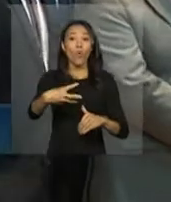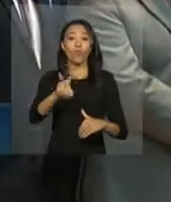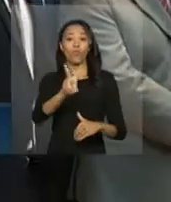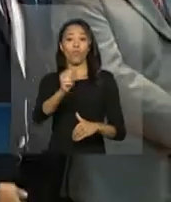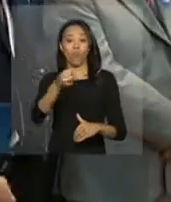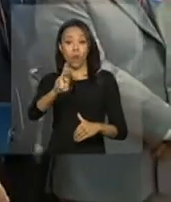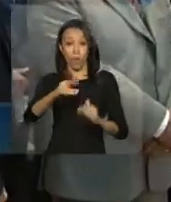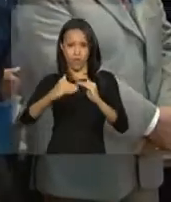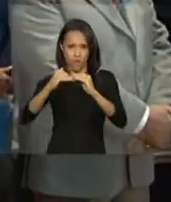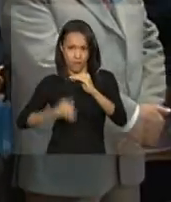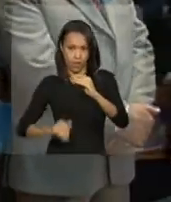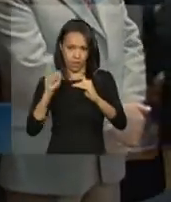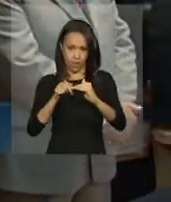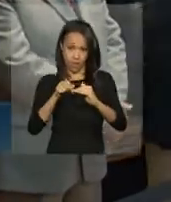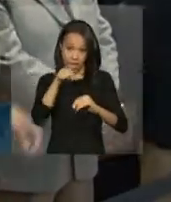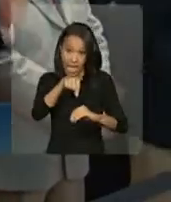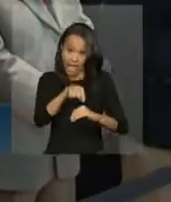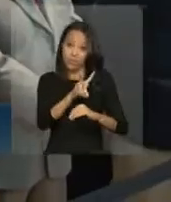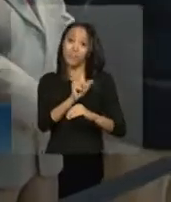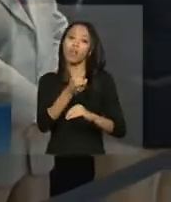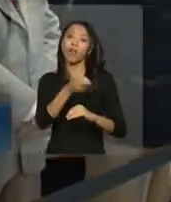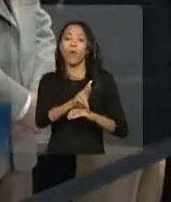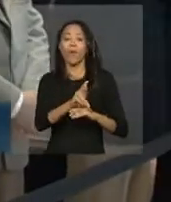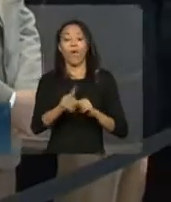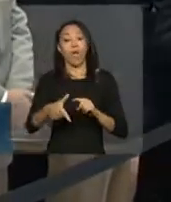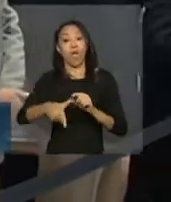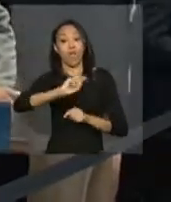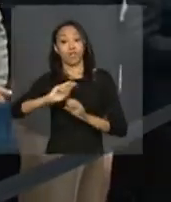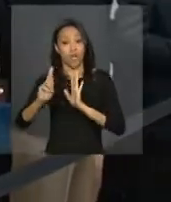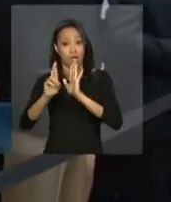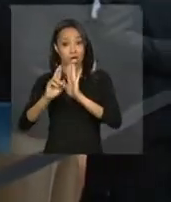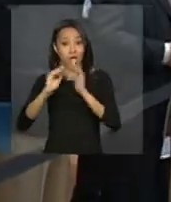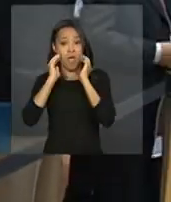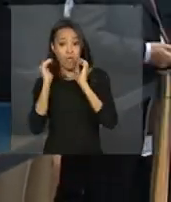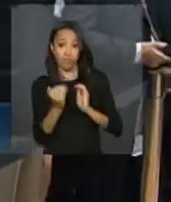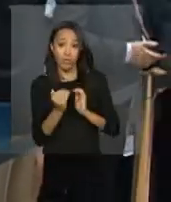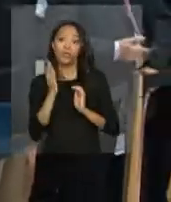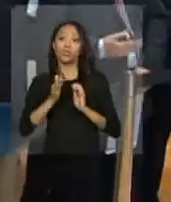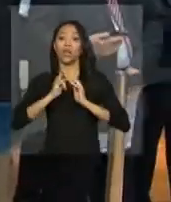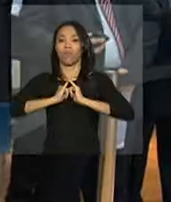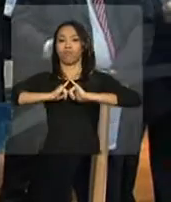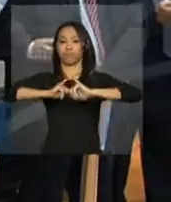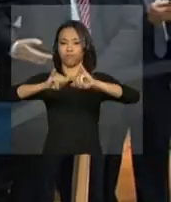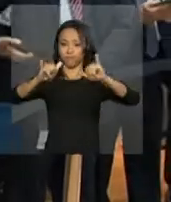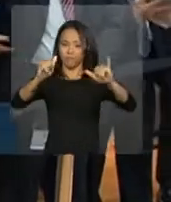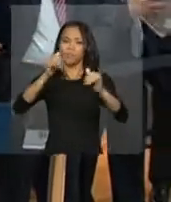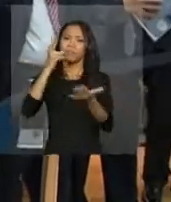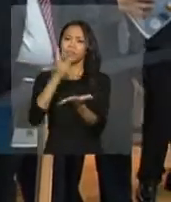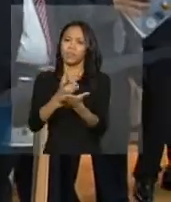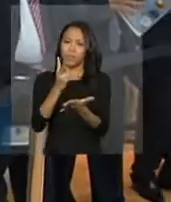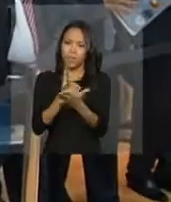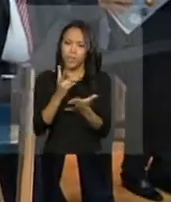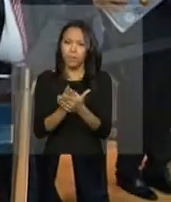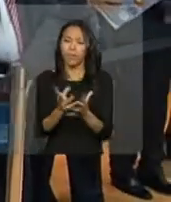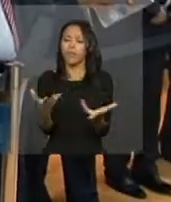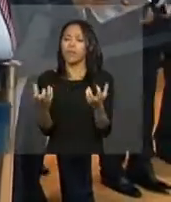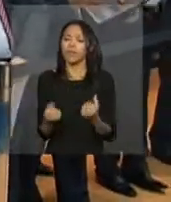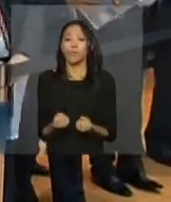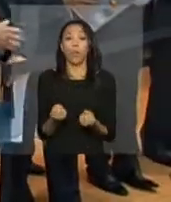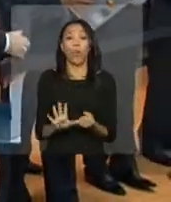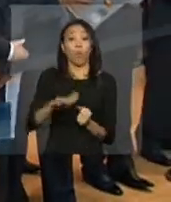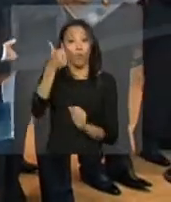inferior a este valor respeitando o valor de apregoa mínima informado sempre sobre o valor da melhor proposta